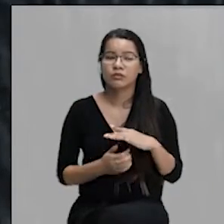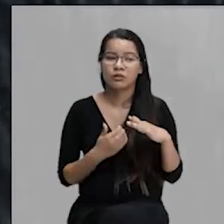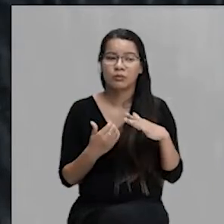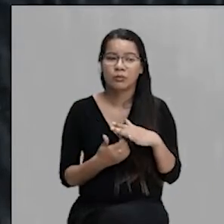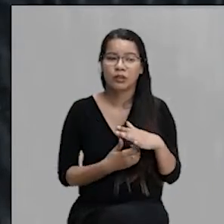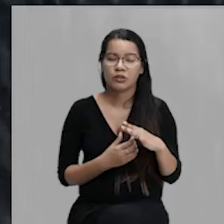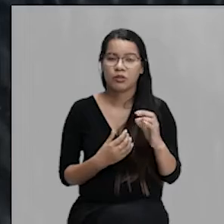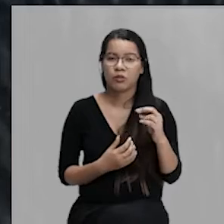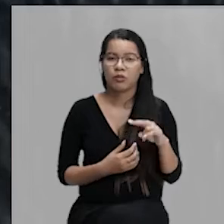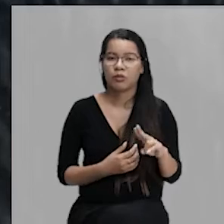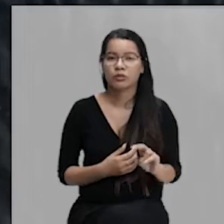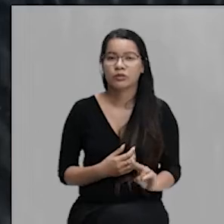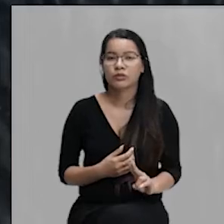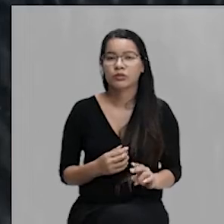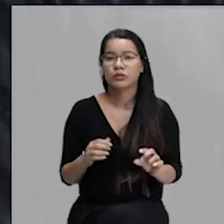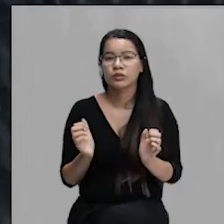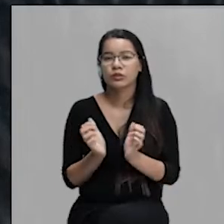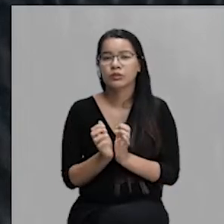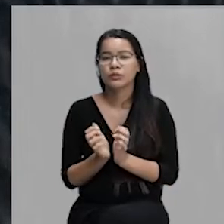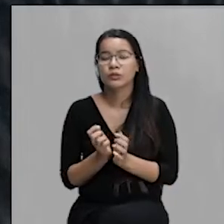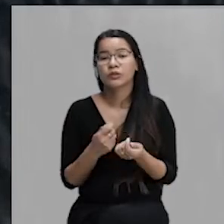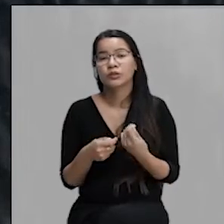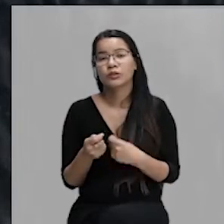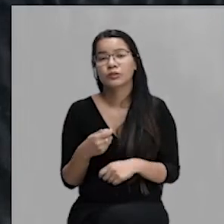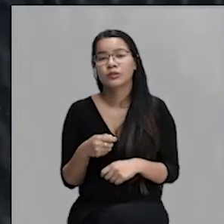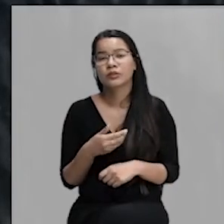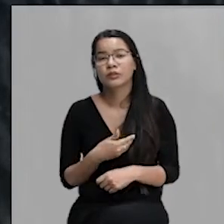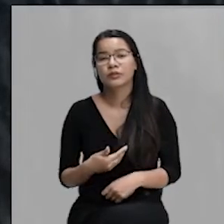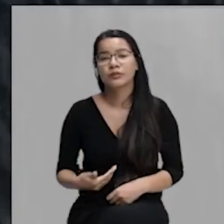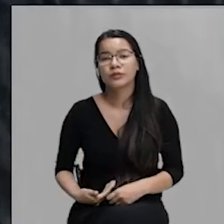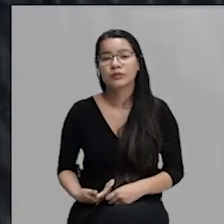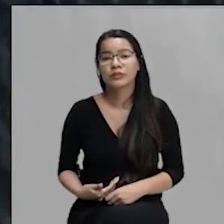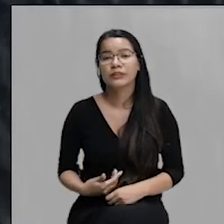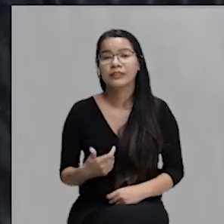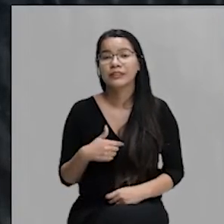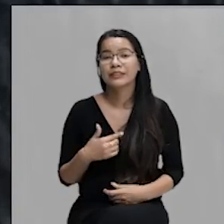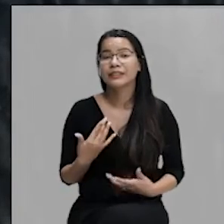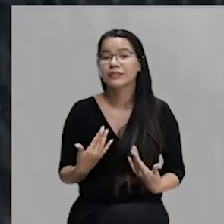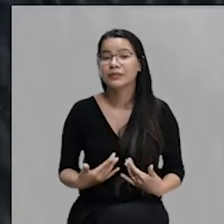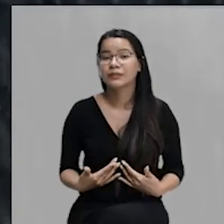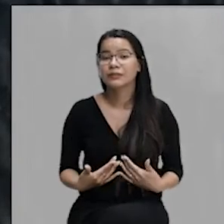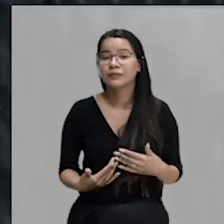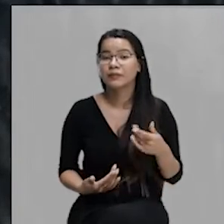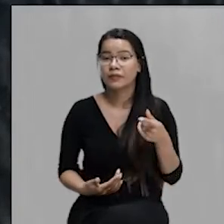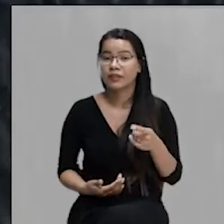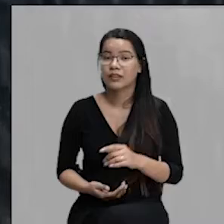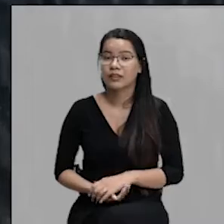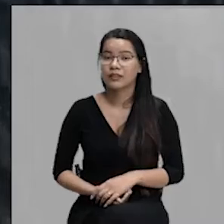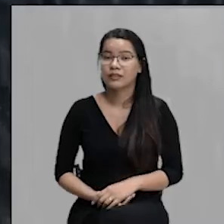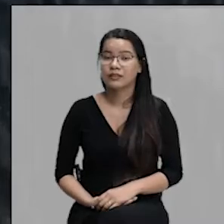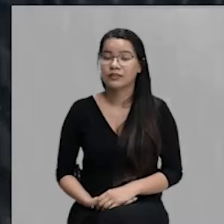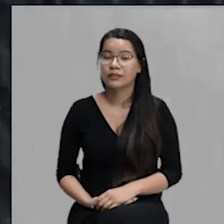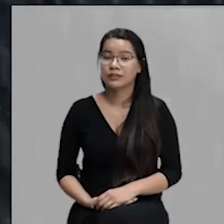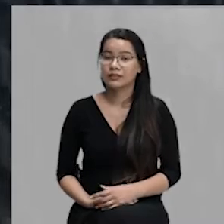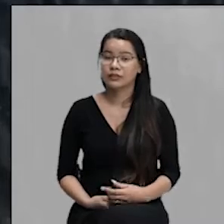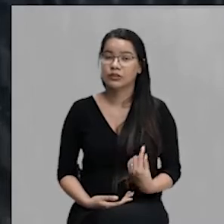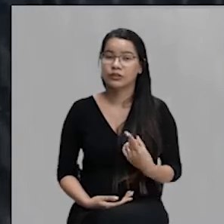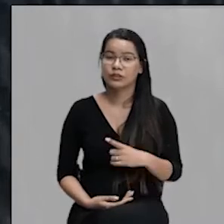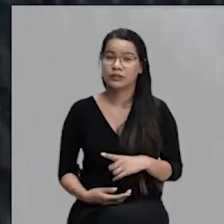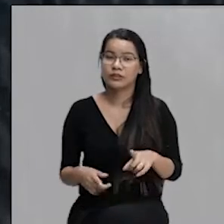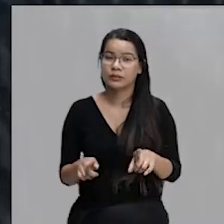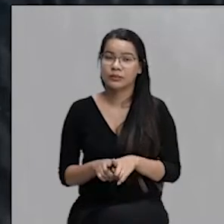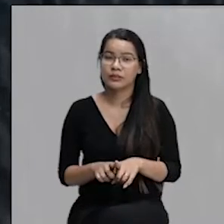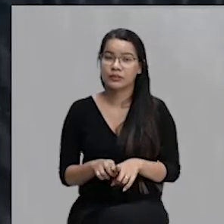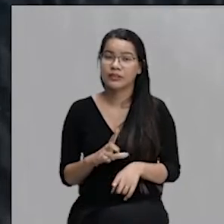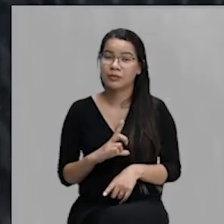ONU, falou de blocos econômicos, falou de governo, mas e eu? E você aí do outro lado? Será que a gente também não